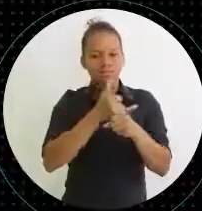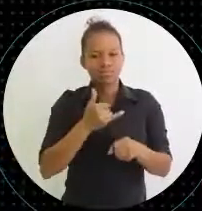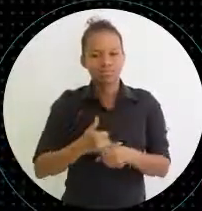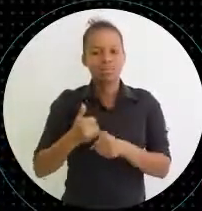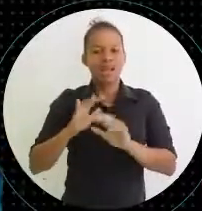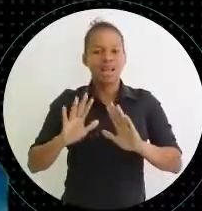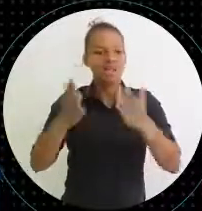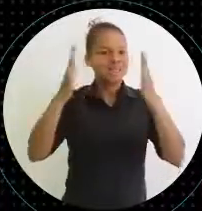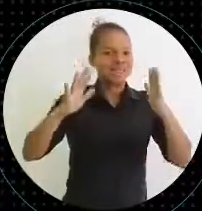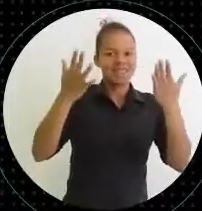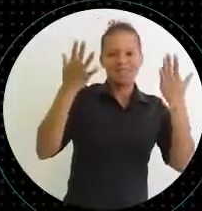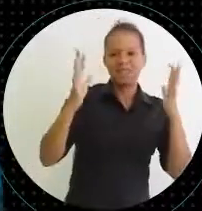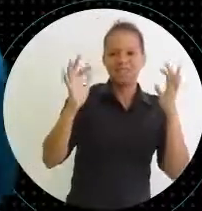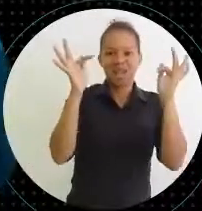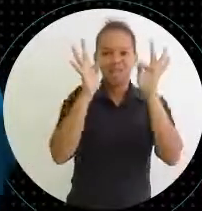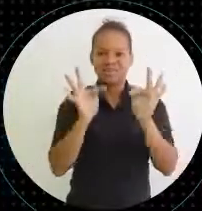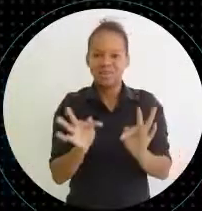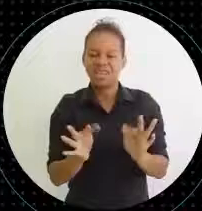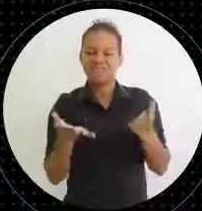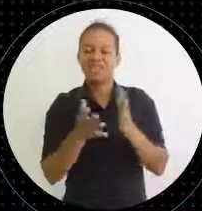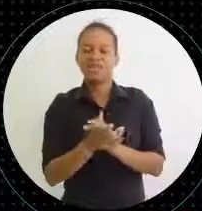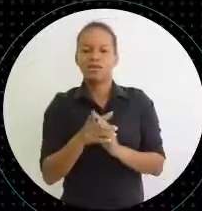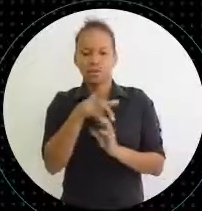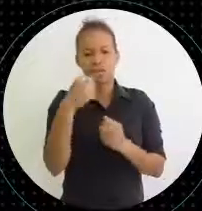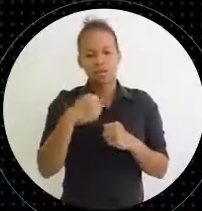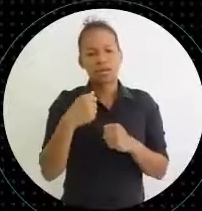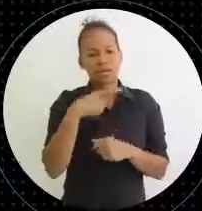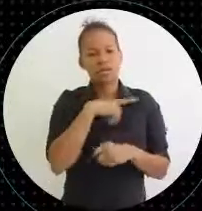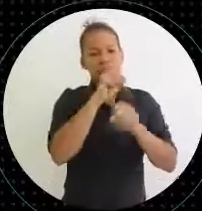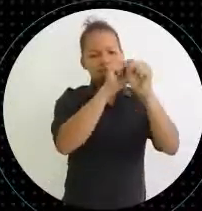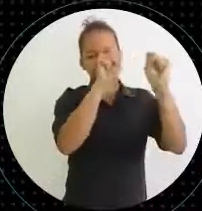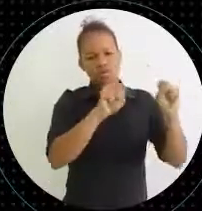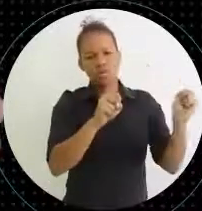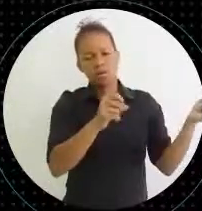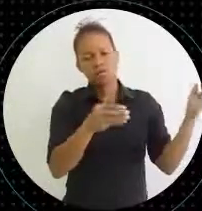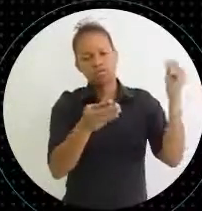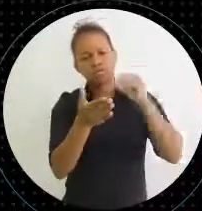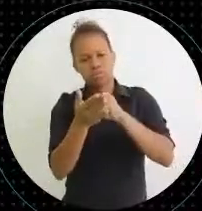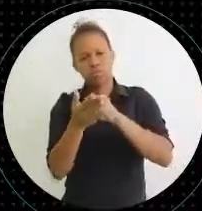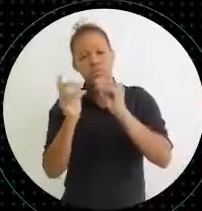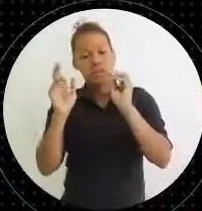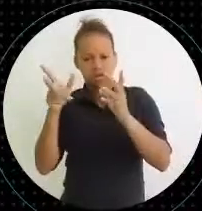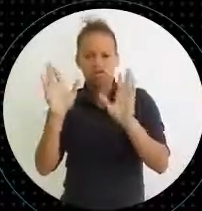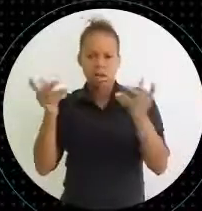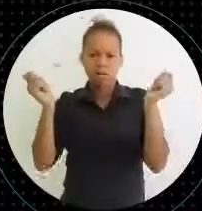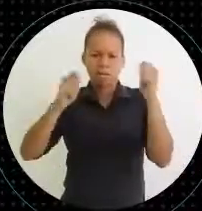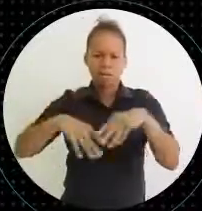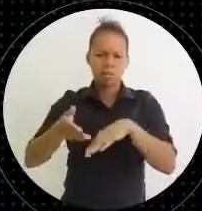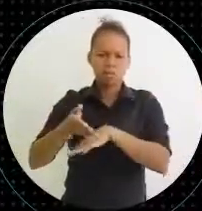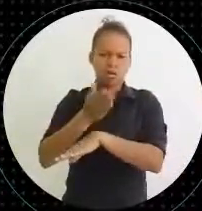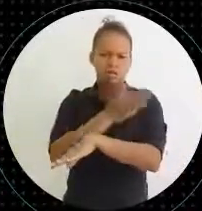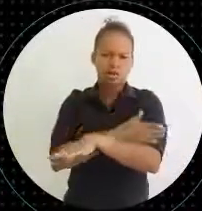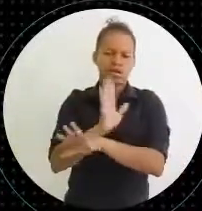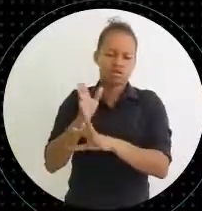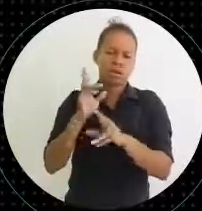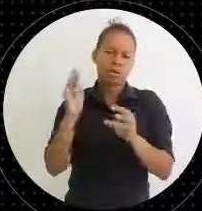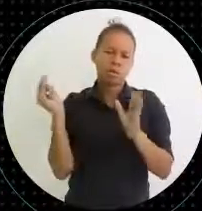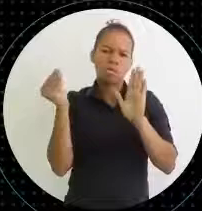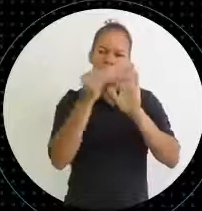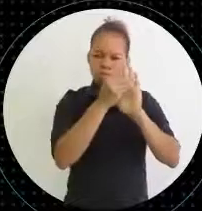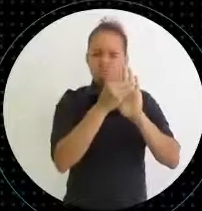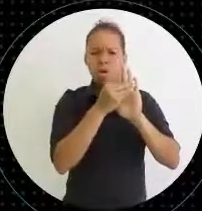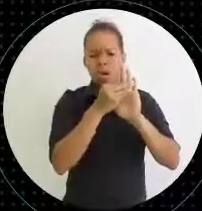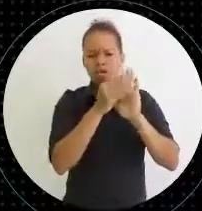de animação do Bootstrap, então você precisa ter o jQuery. Então você viu na competência passada como colocar o linkzinho do jQuery